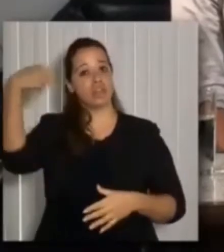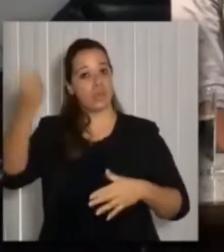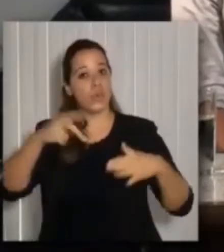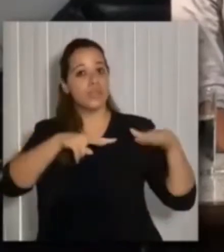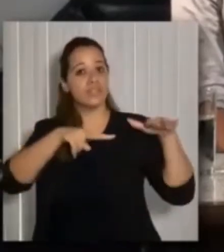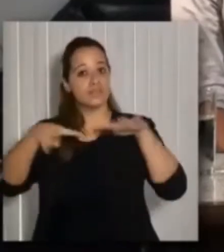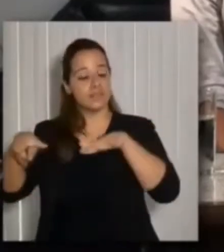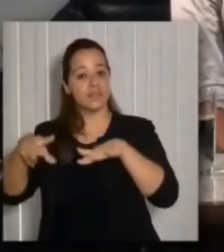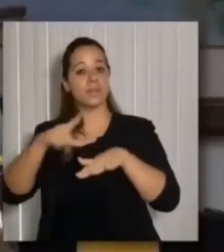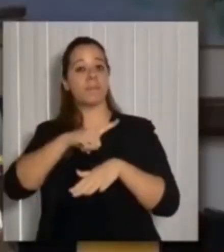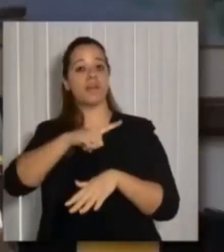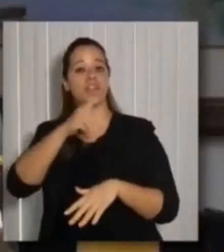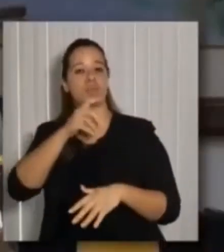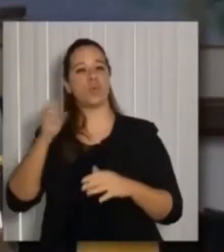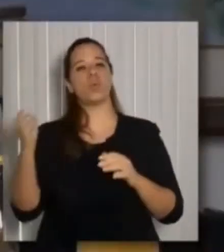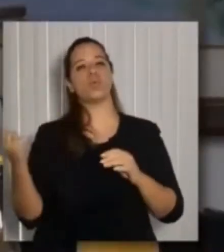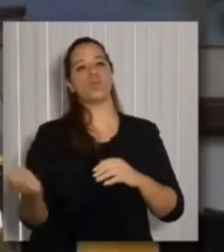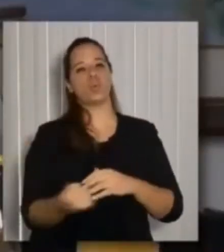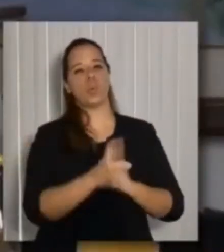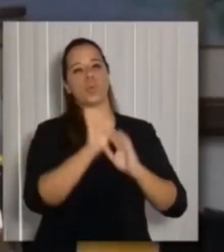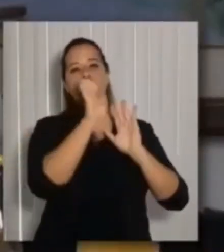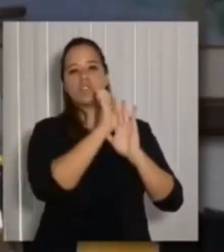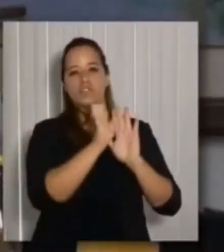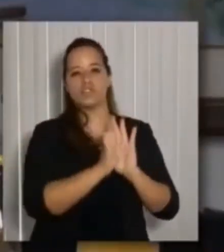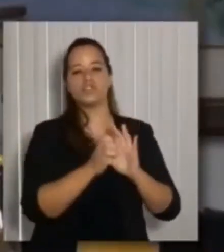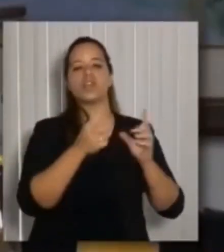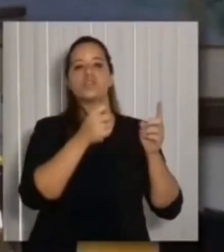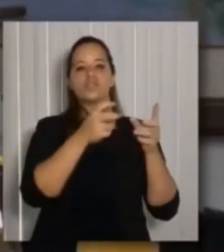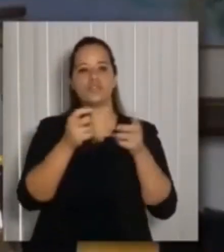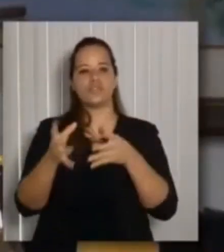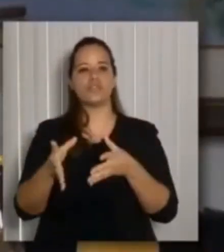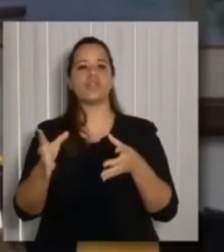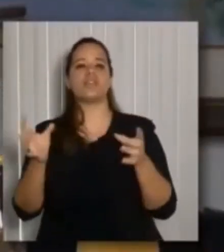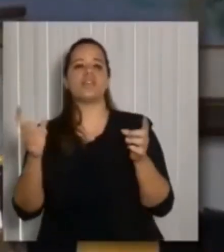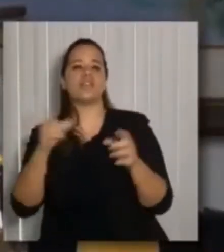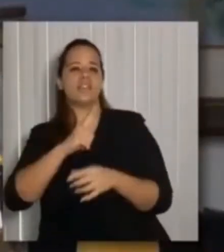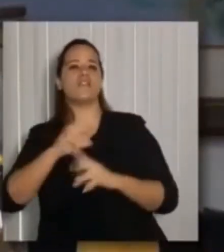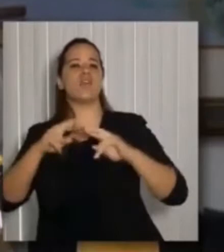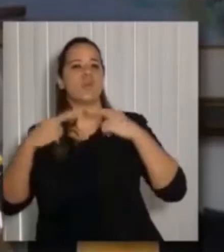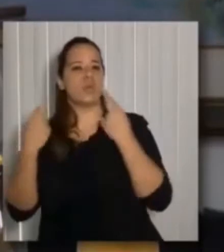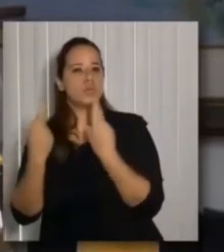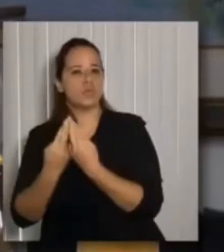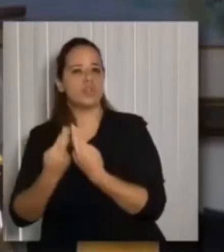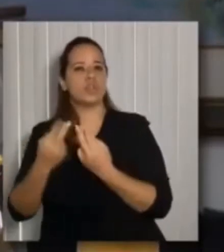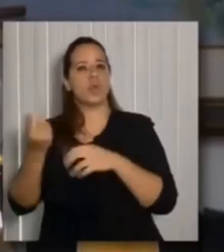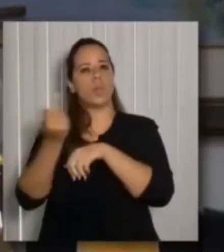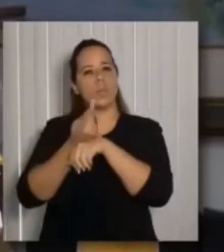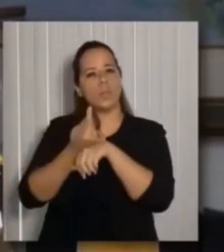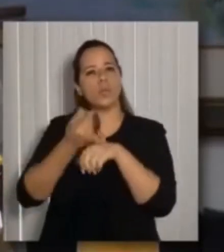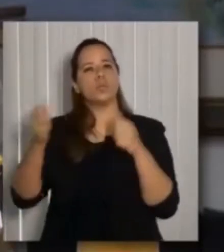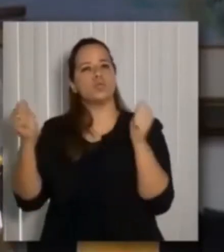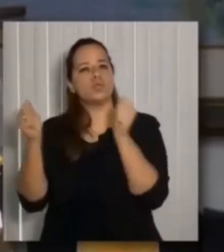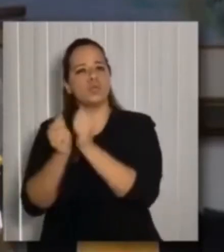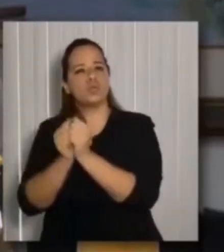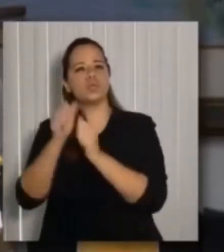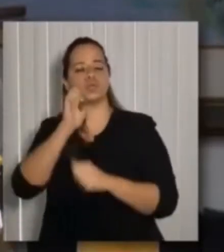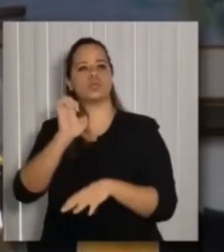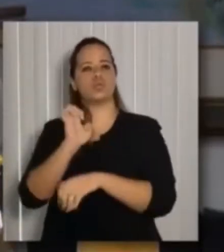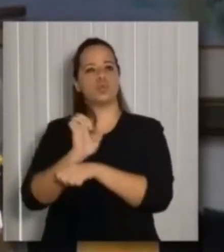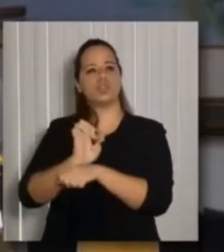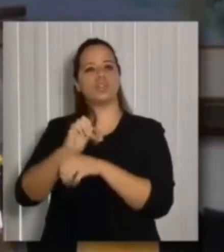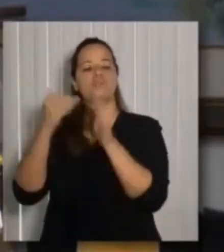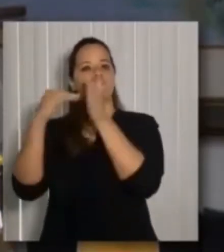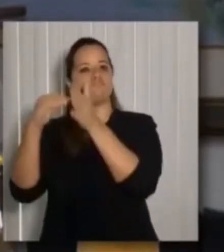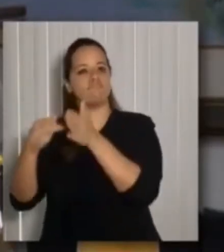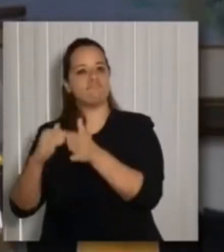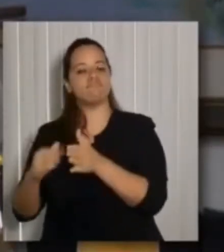sai o novo edital de venda. Eu acabei de fazer uma reunião há pouco com a Procuradoria do Estado, com as secretarias.